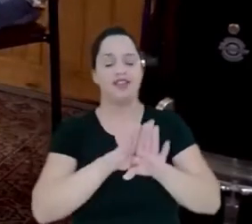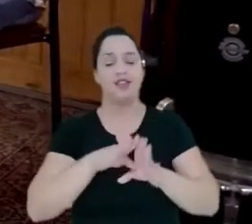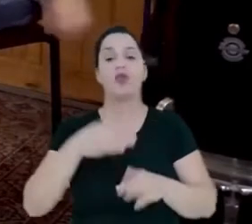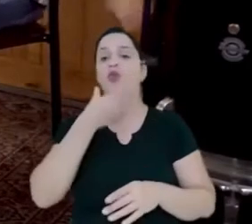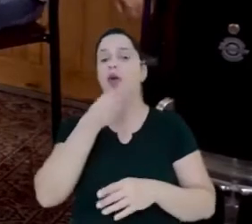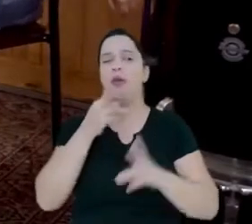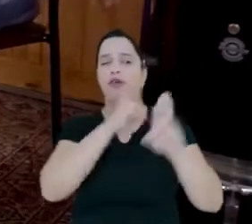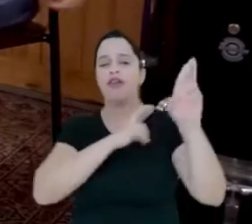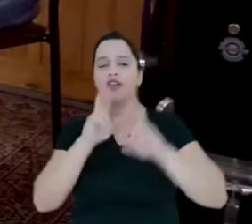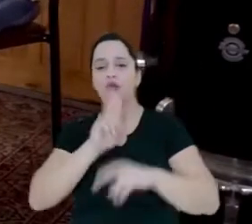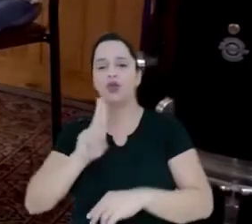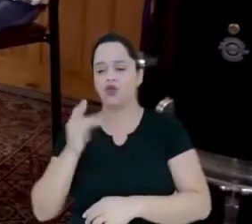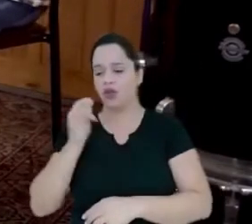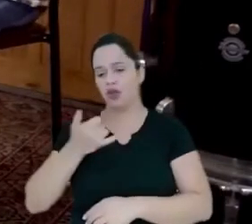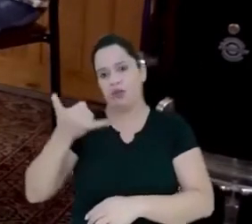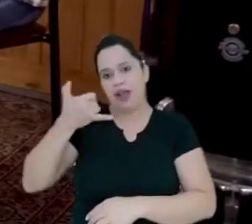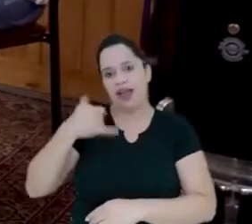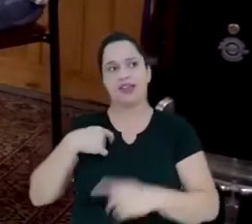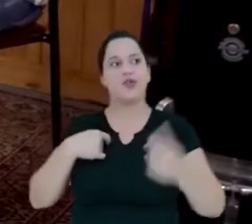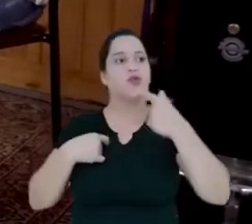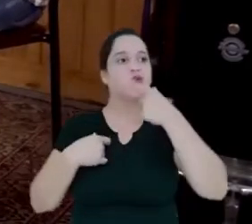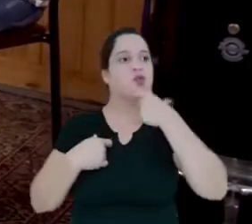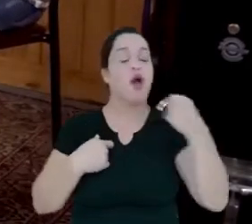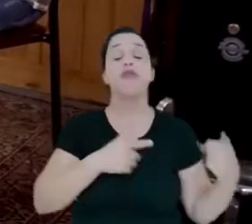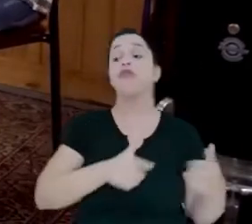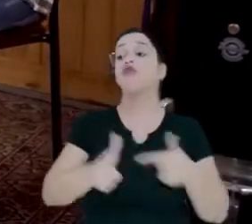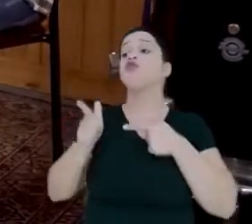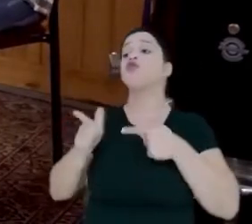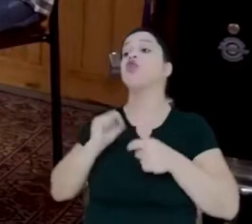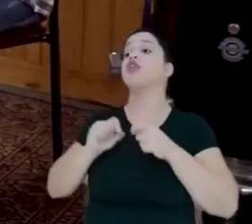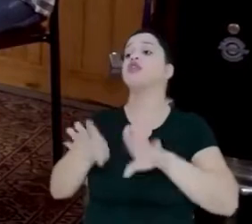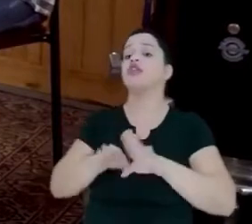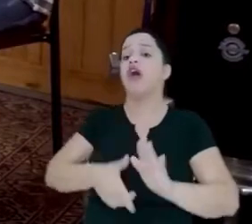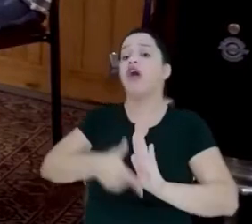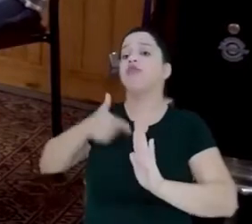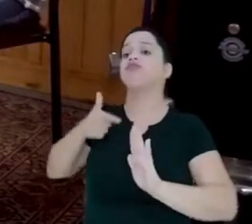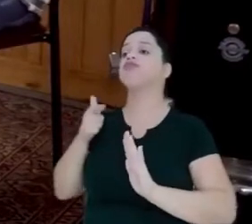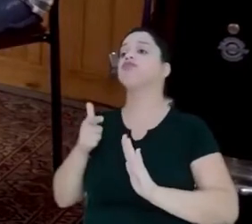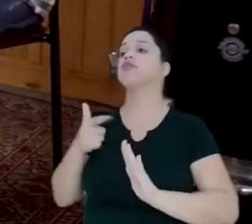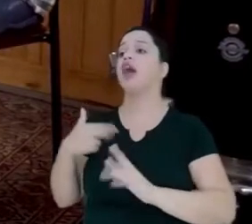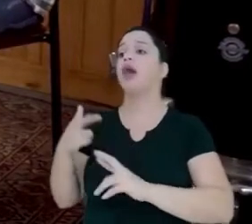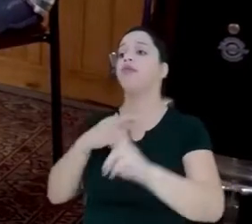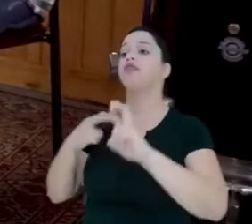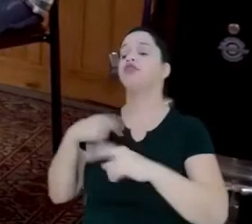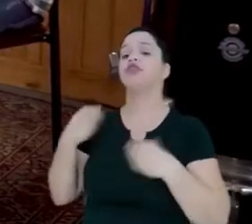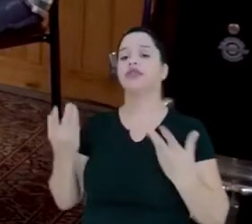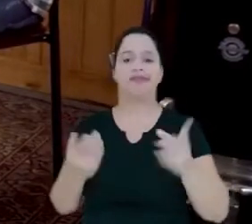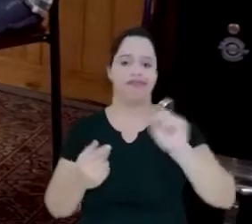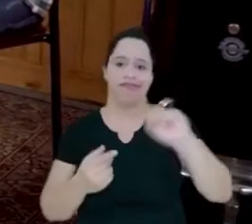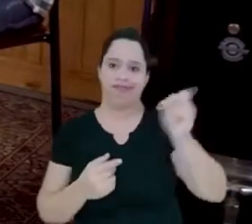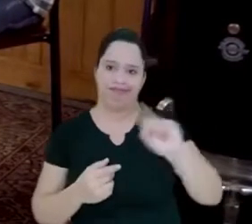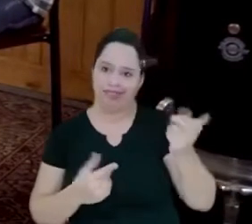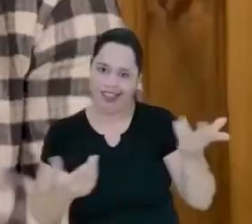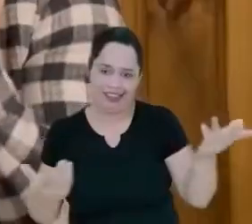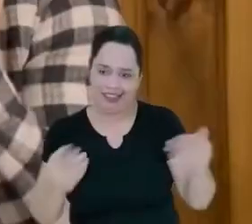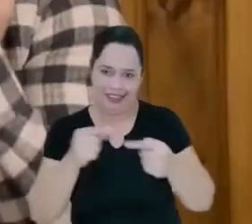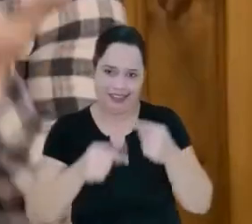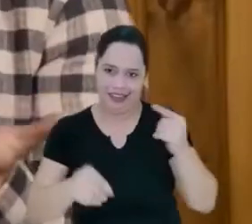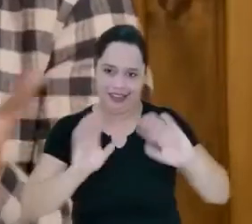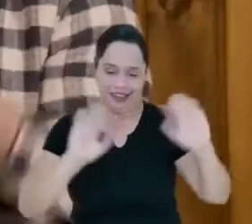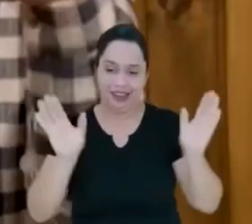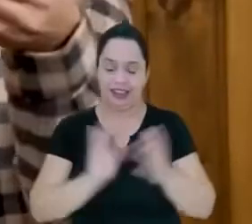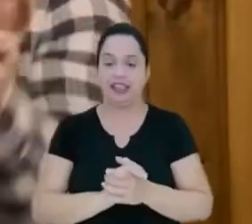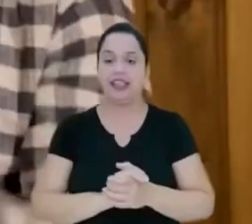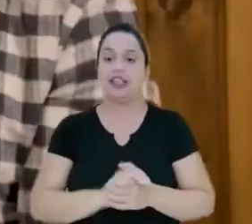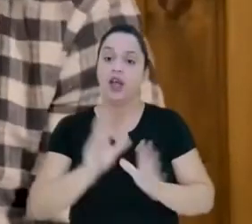Ou então. Com uma caneta. O cara com uma bazuca. Como é que é, irmão? Não dá, não tem como, né? Então tem que. Então, se você